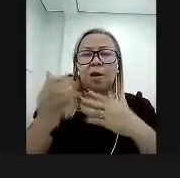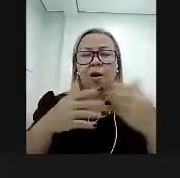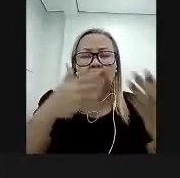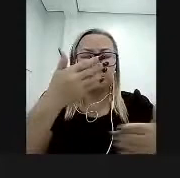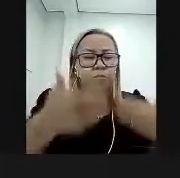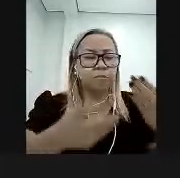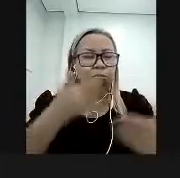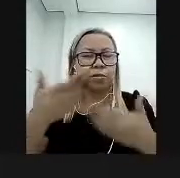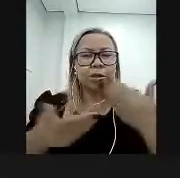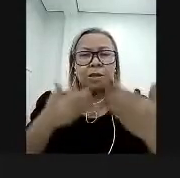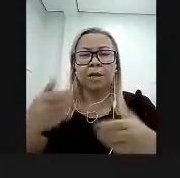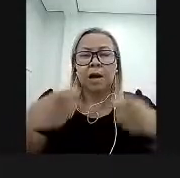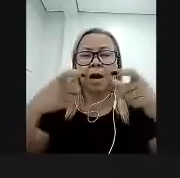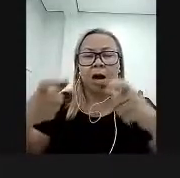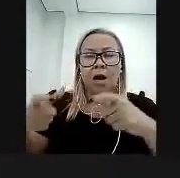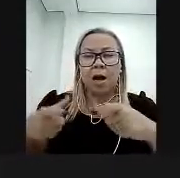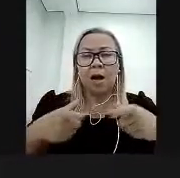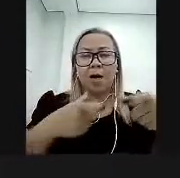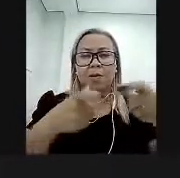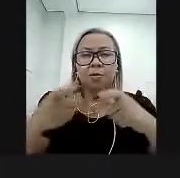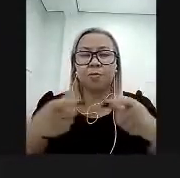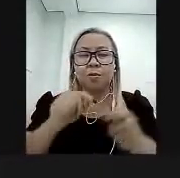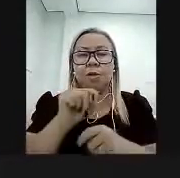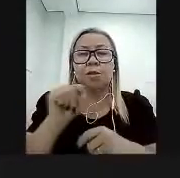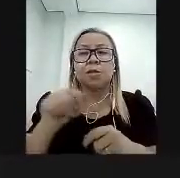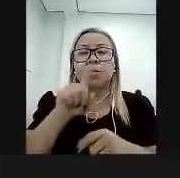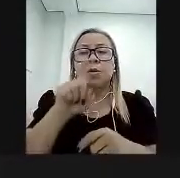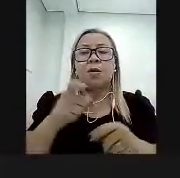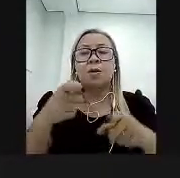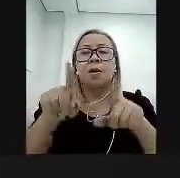integrada, né, ao espaço. E isso é também